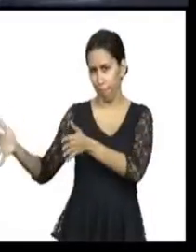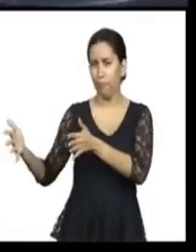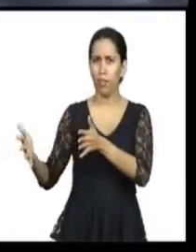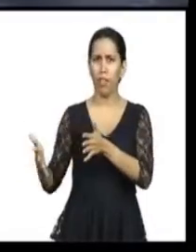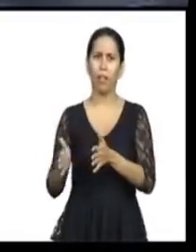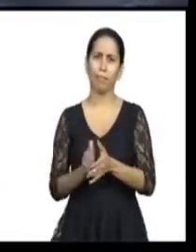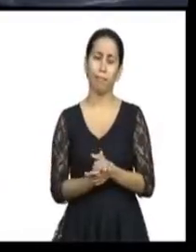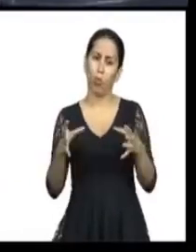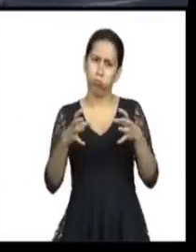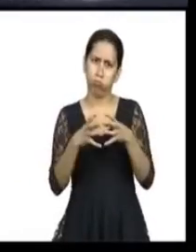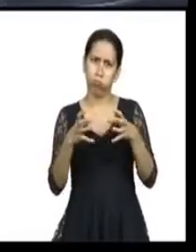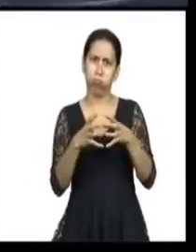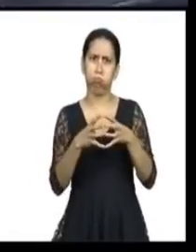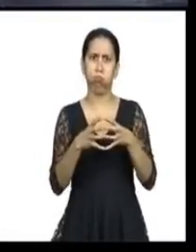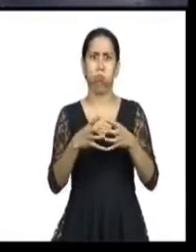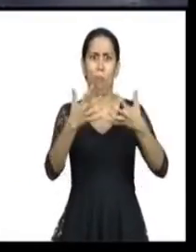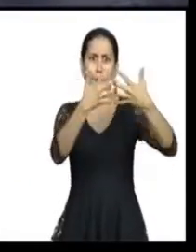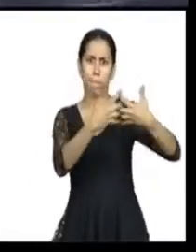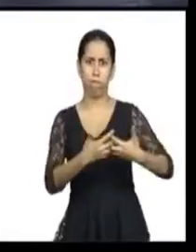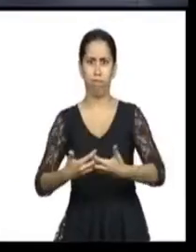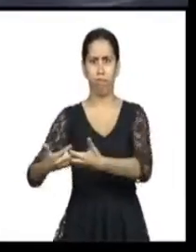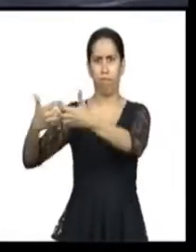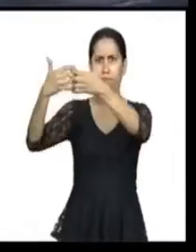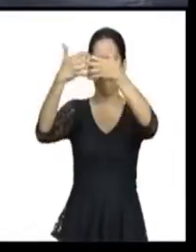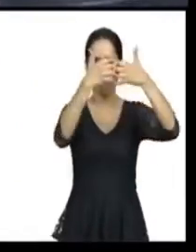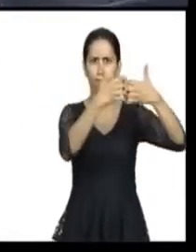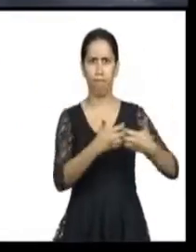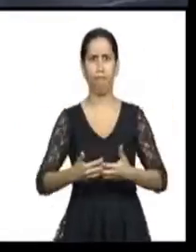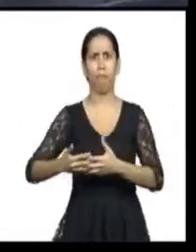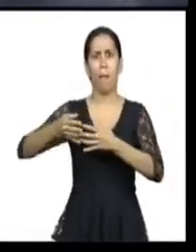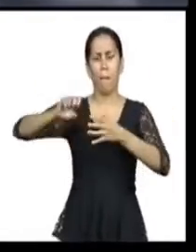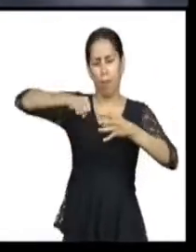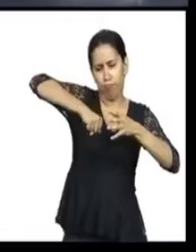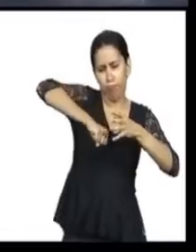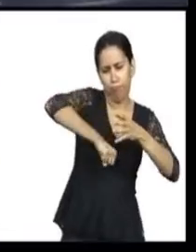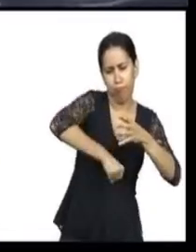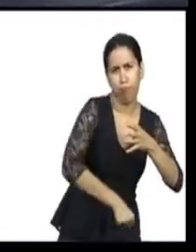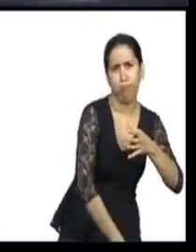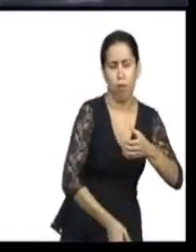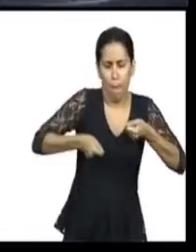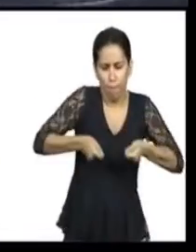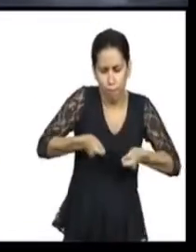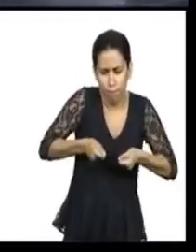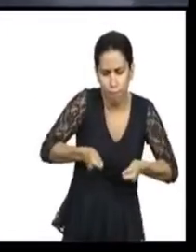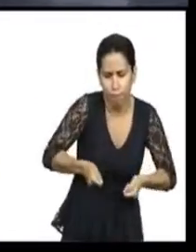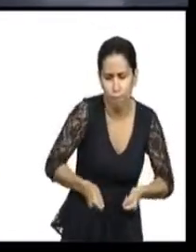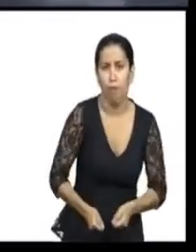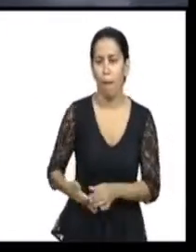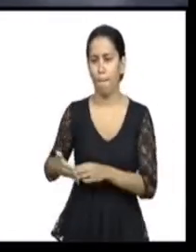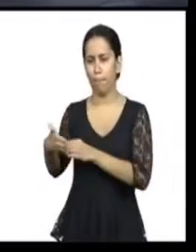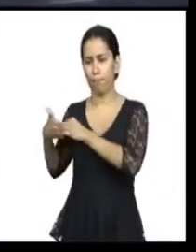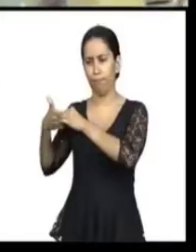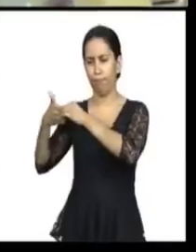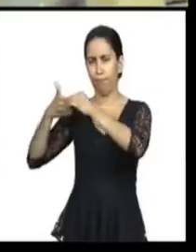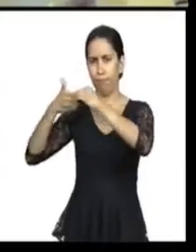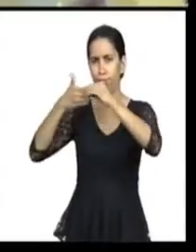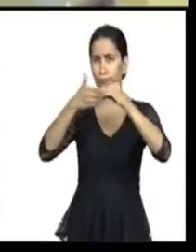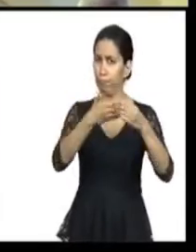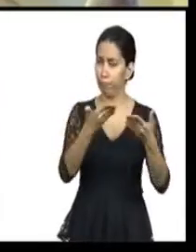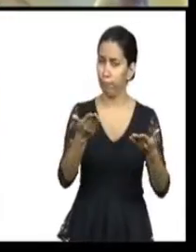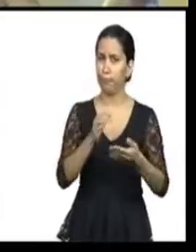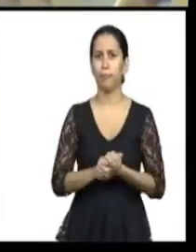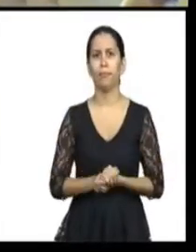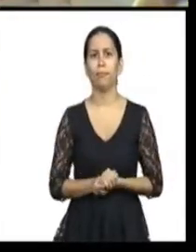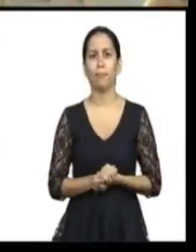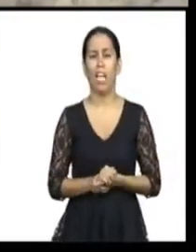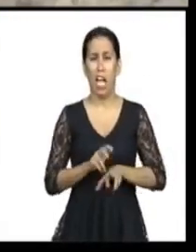bem maiores, participam da produção da mina. Eles cavam, perfuram, fazem o carregamento e transportam o minério. Mas a